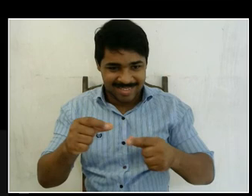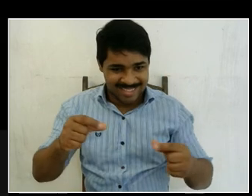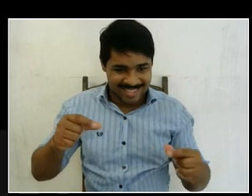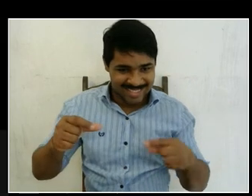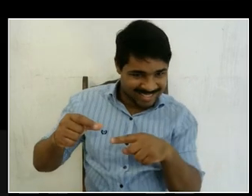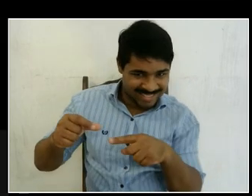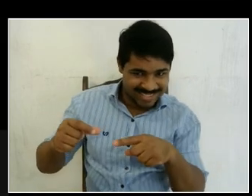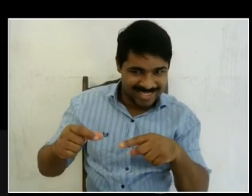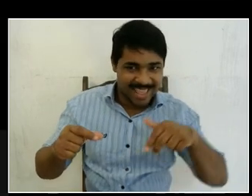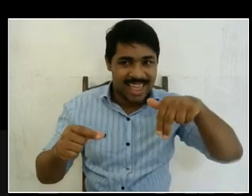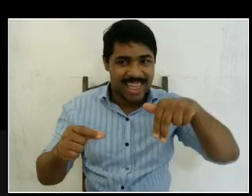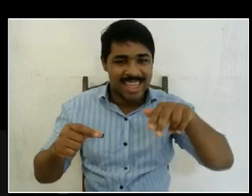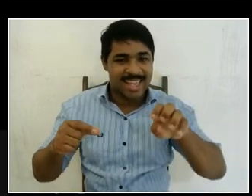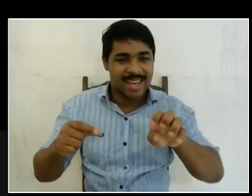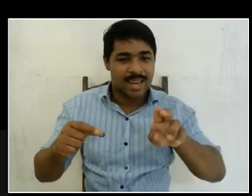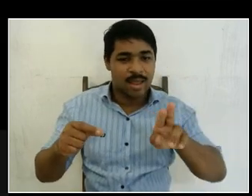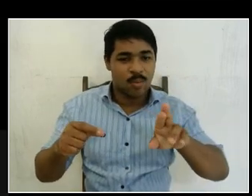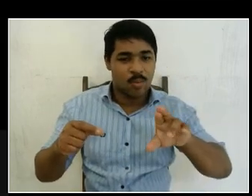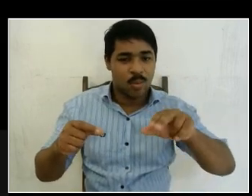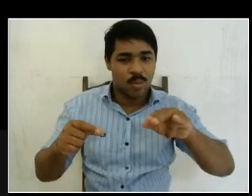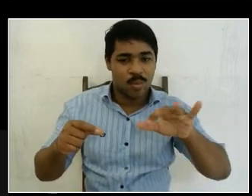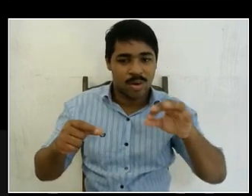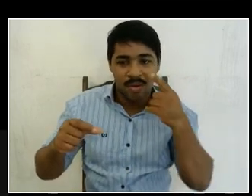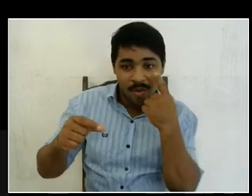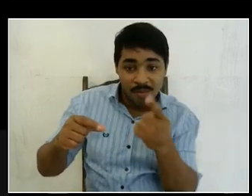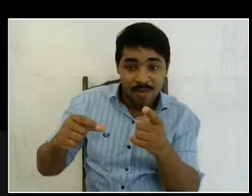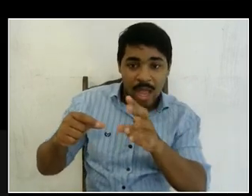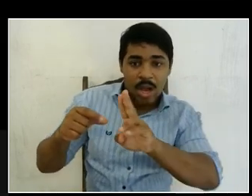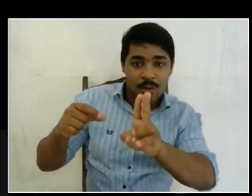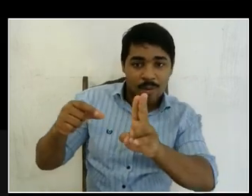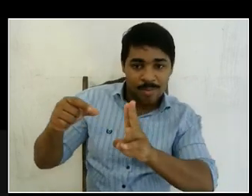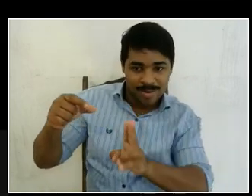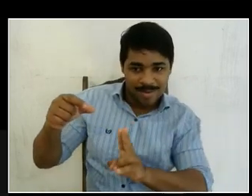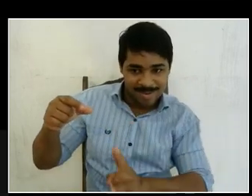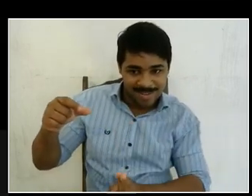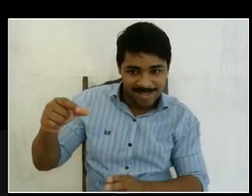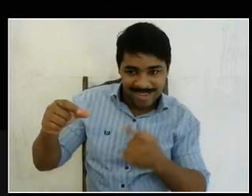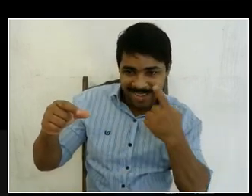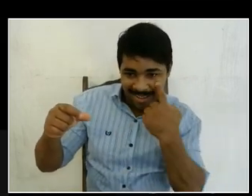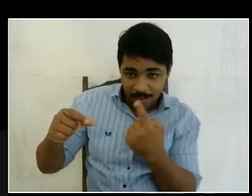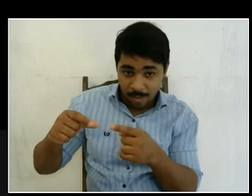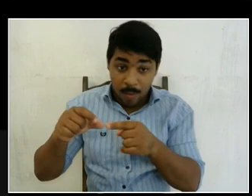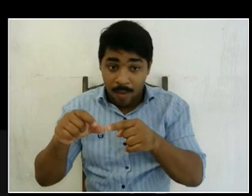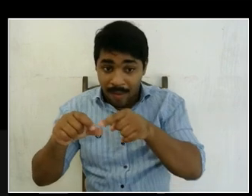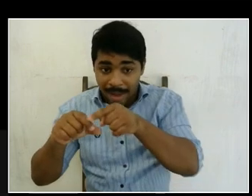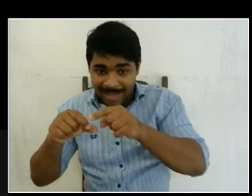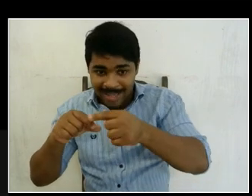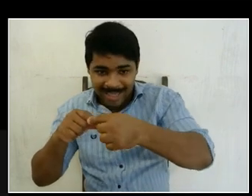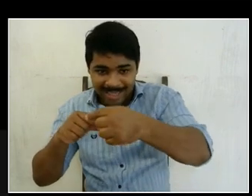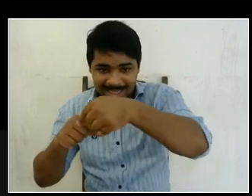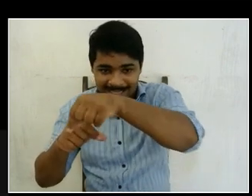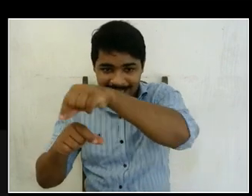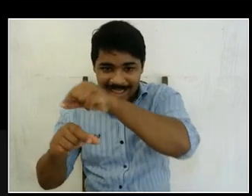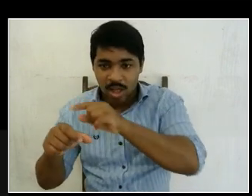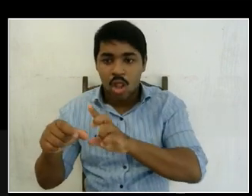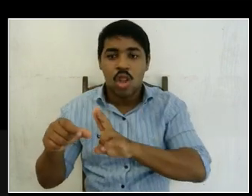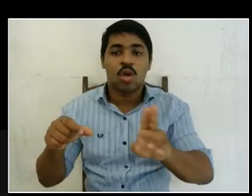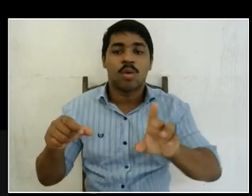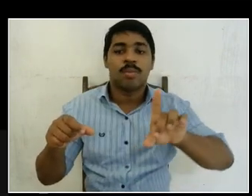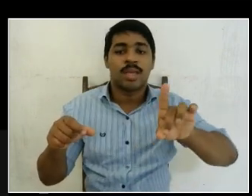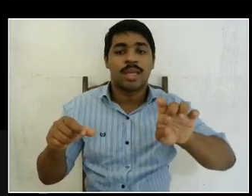galhos, é chamada de dendrito, tá? Toda essa parte aqui. Essa partezinha de dentro aqui, ó, redonda, ela é chamada de